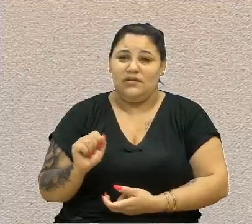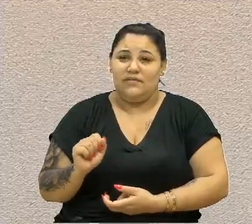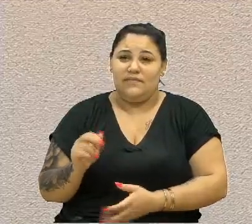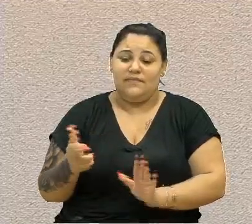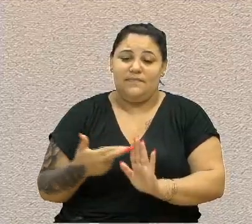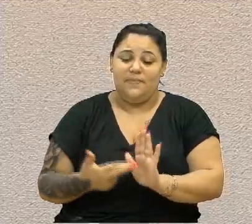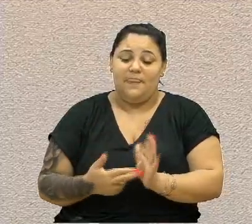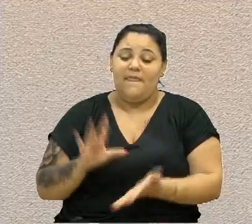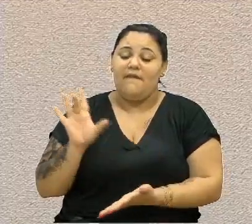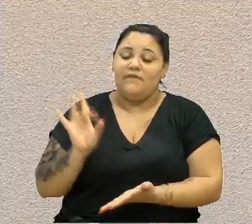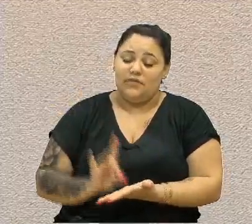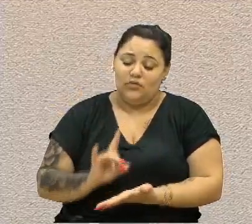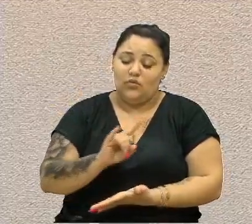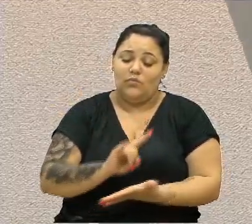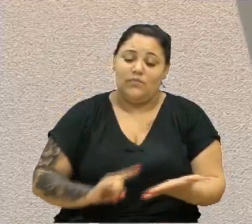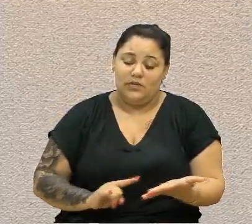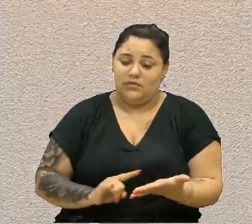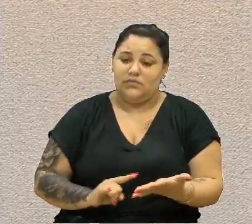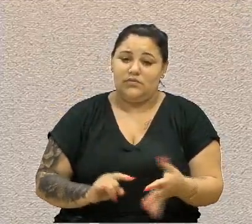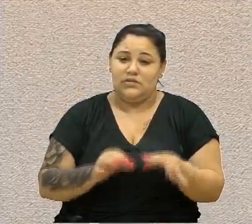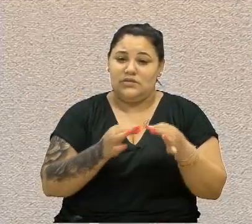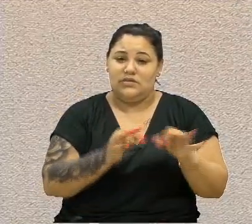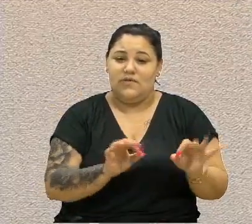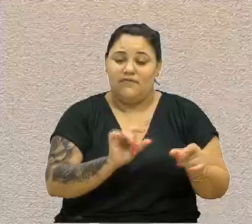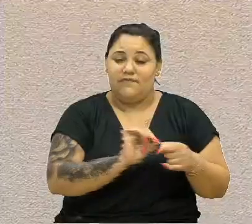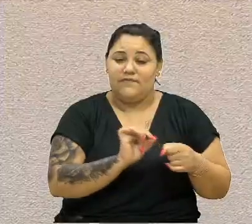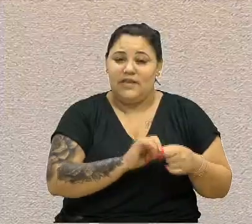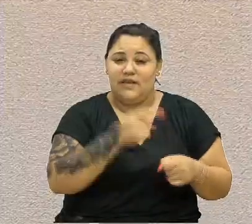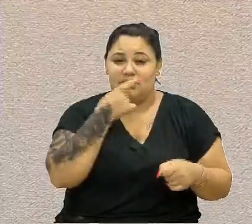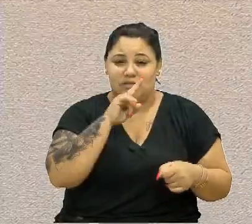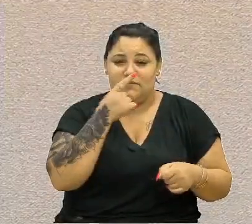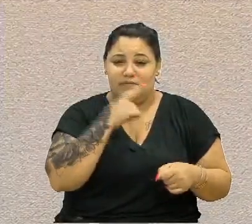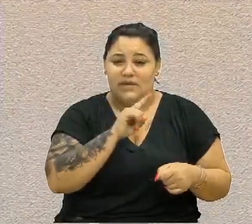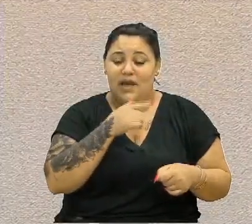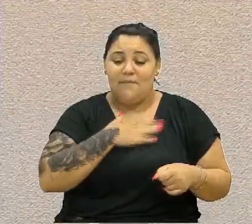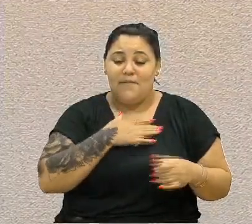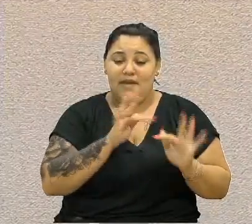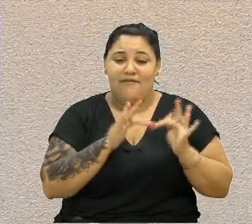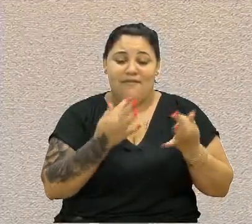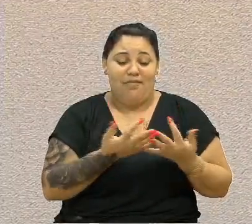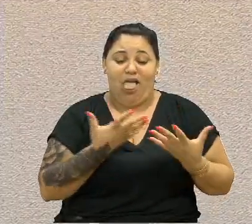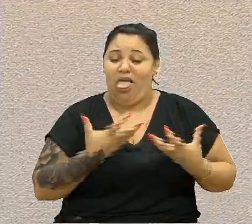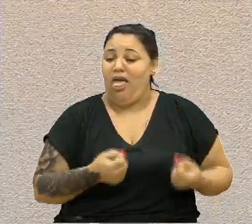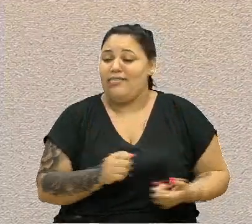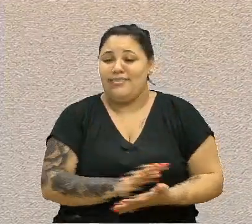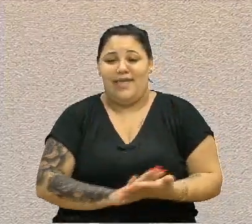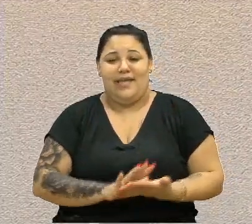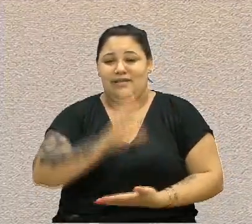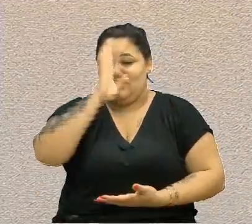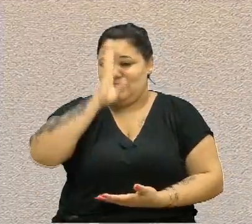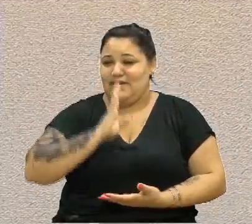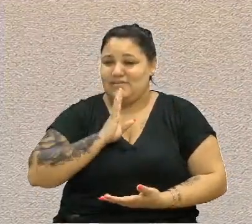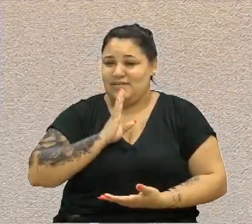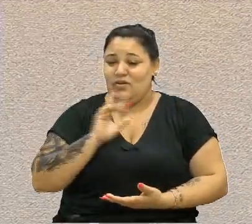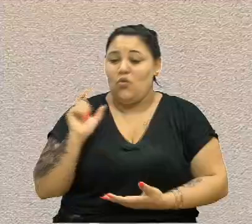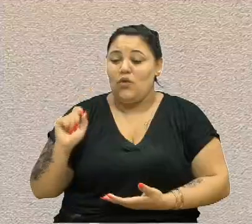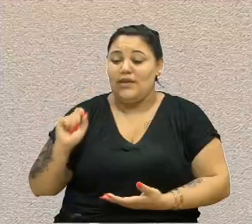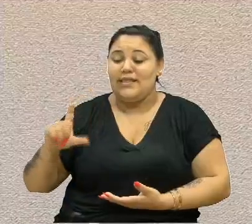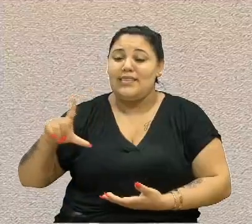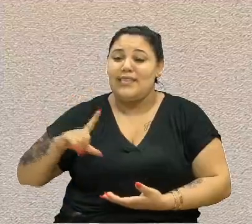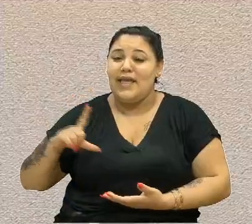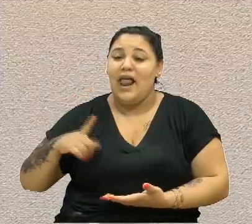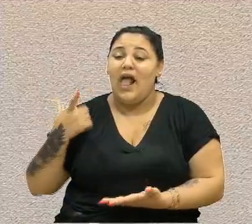histórico da família, que foi feito em São Francisco de Paula. A minha família não ganhou nada. O que ela tem, ela